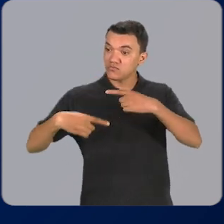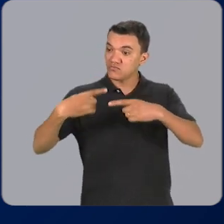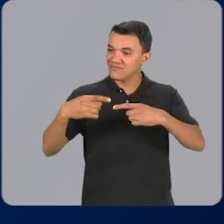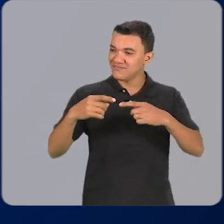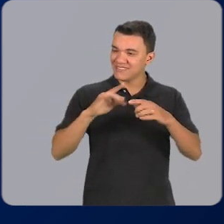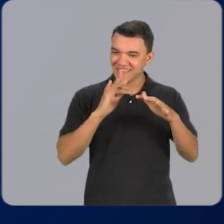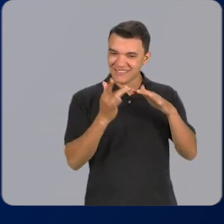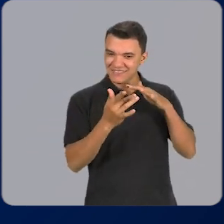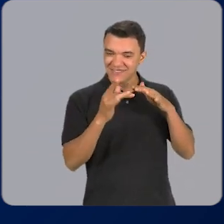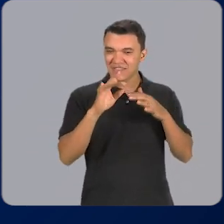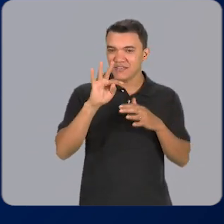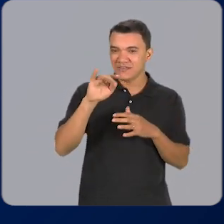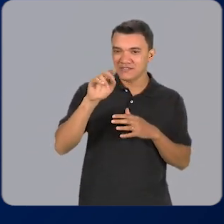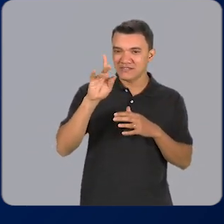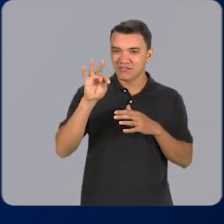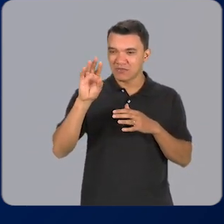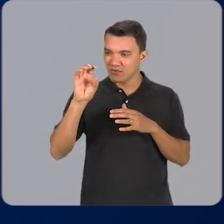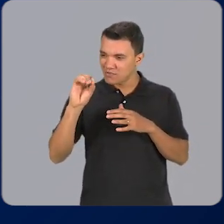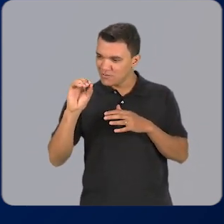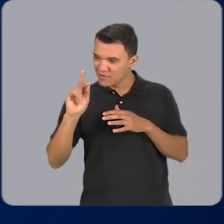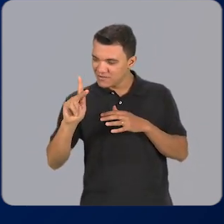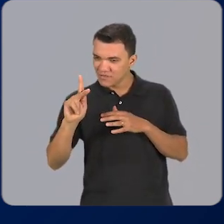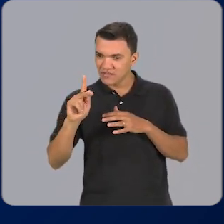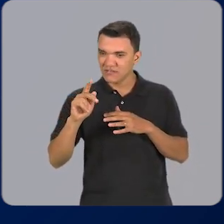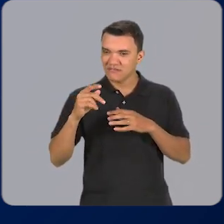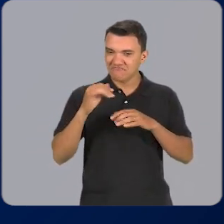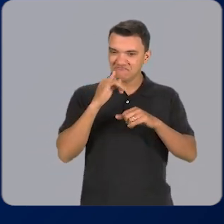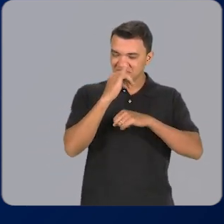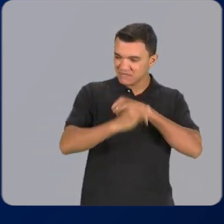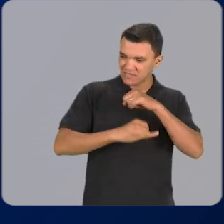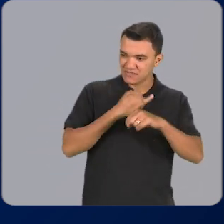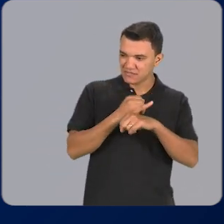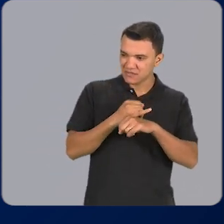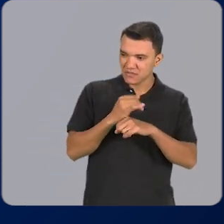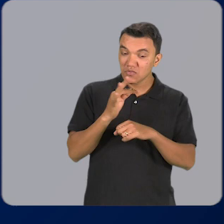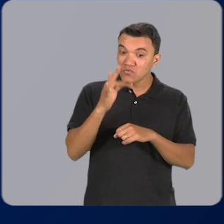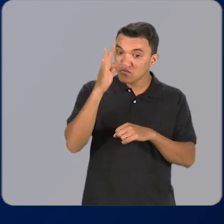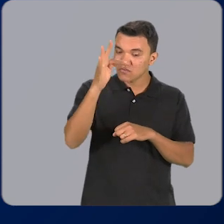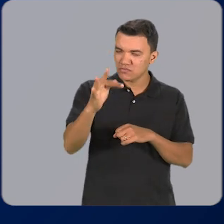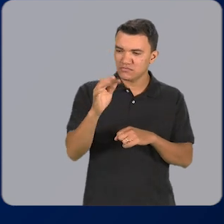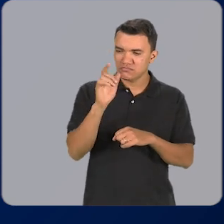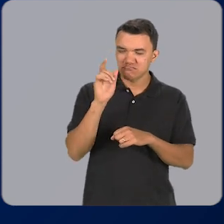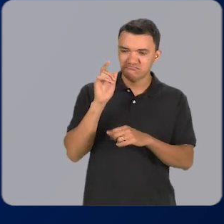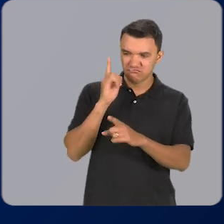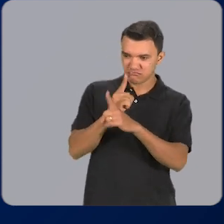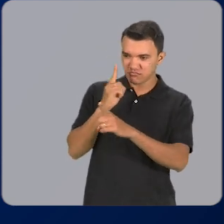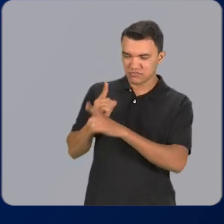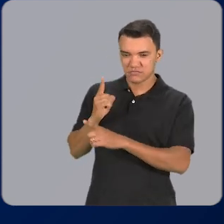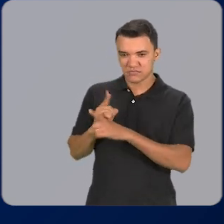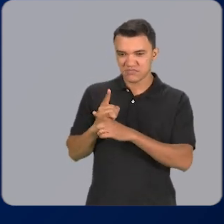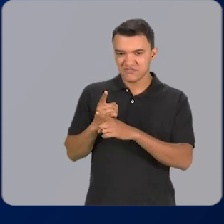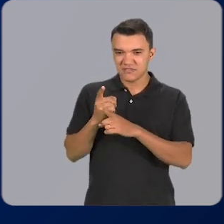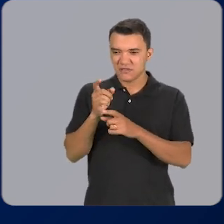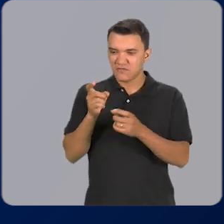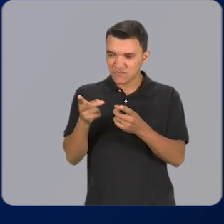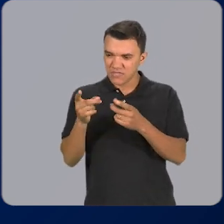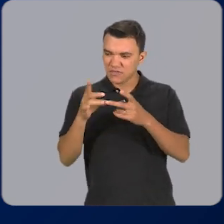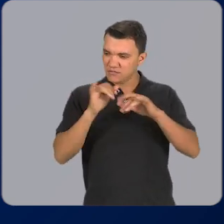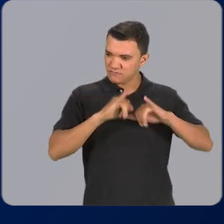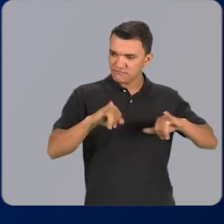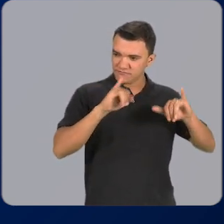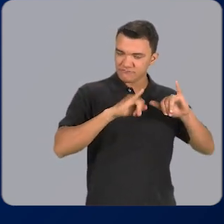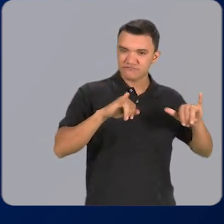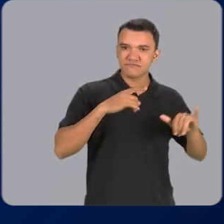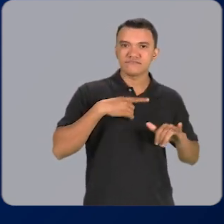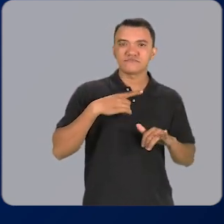do TikTok, da internet, eles vão conviver com isso no futuro? Ou você acha que sempre vai